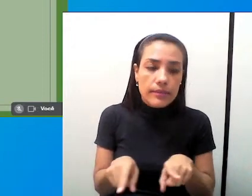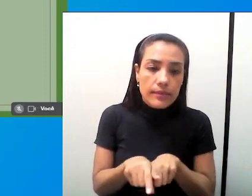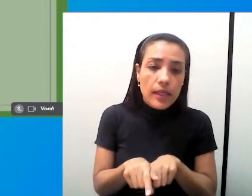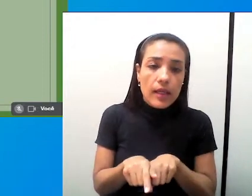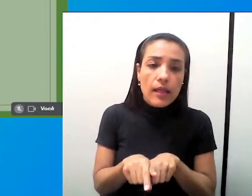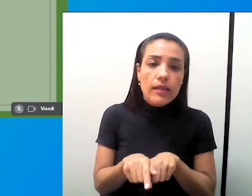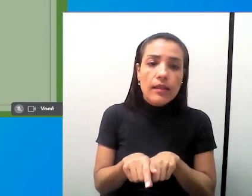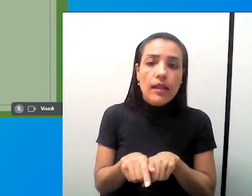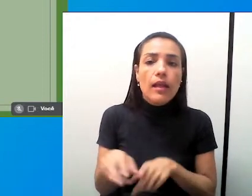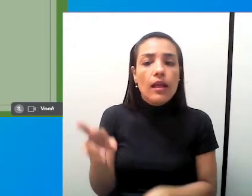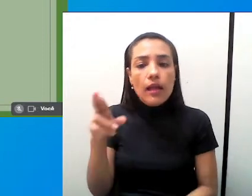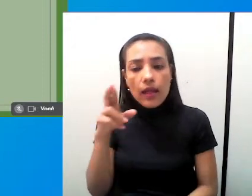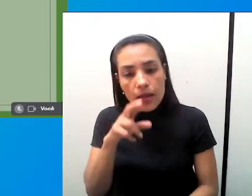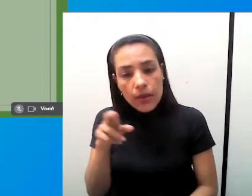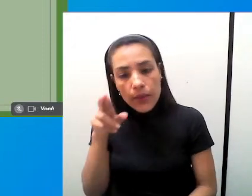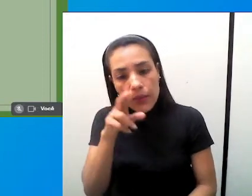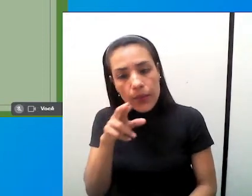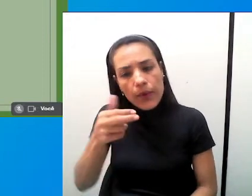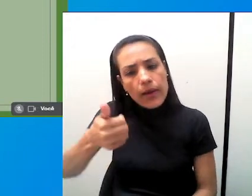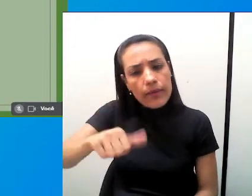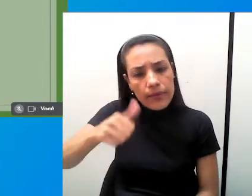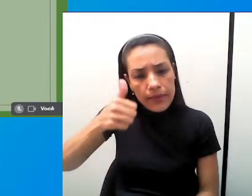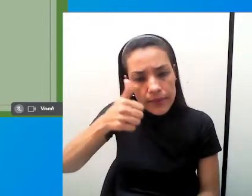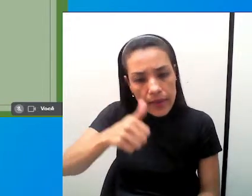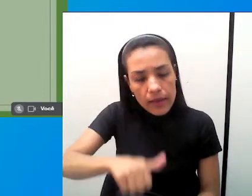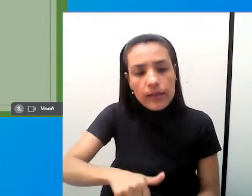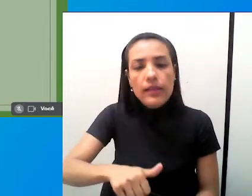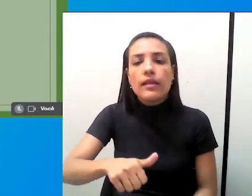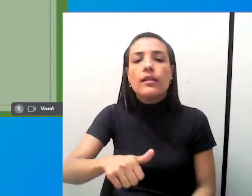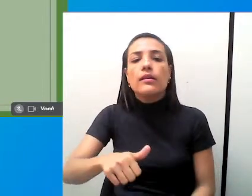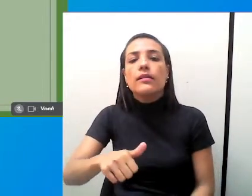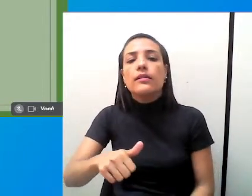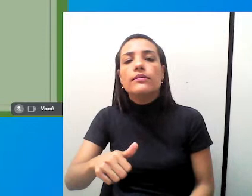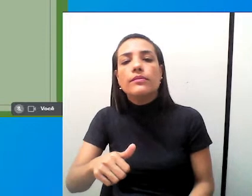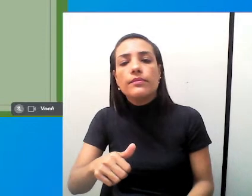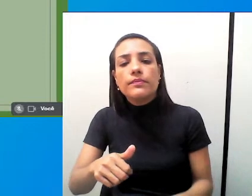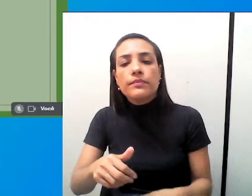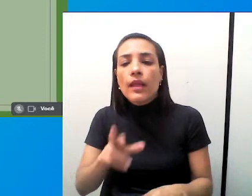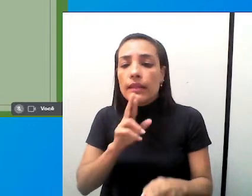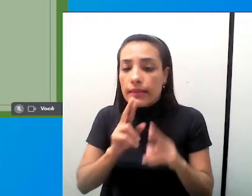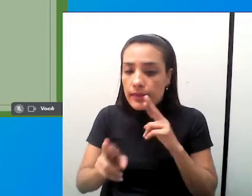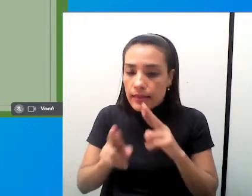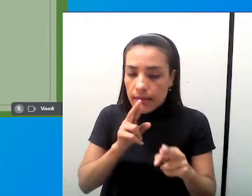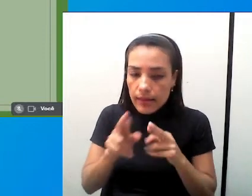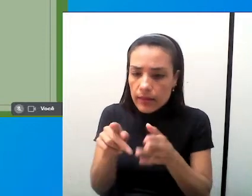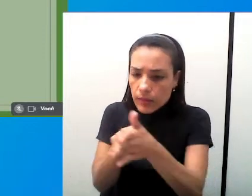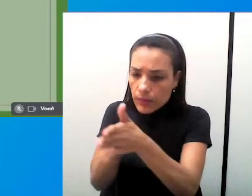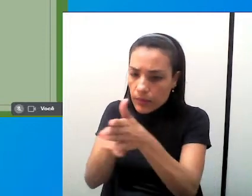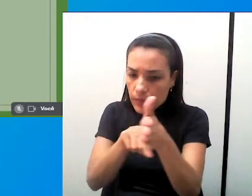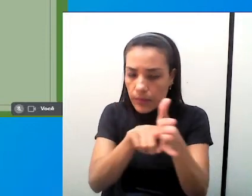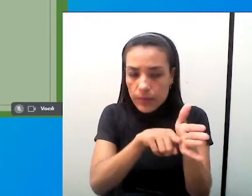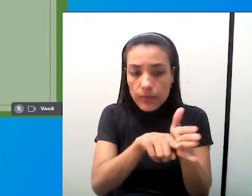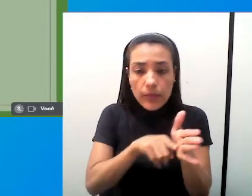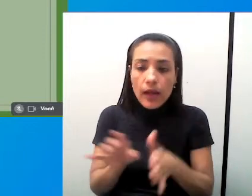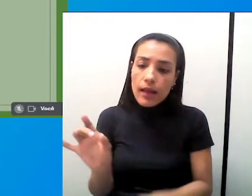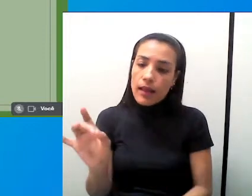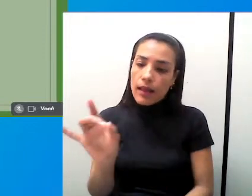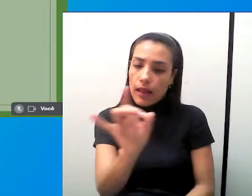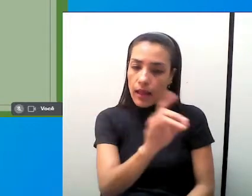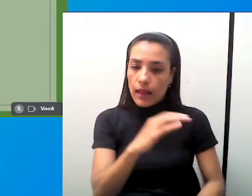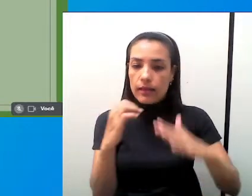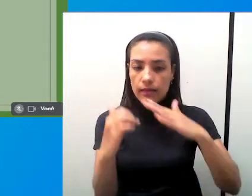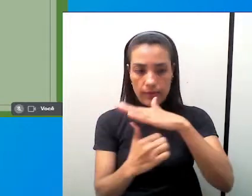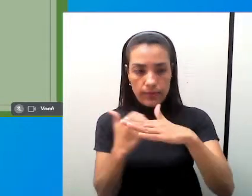uma análise desse diagnóstico, né, fazendo um plano de ação direcionado para cada uma das empresas